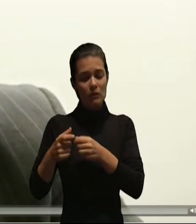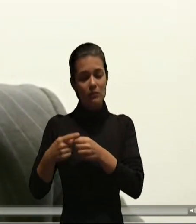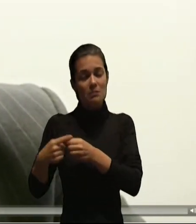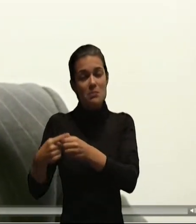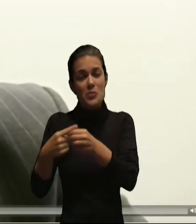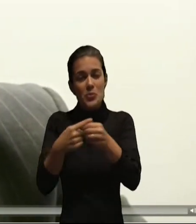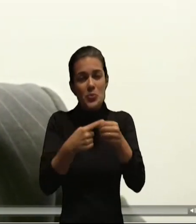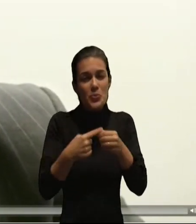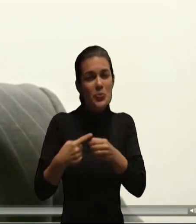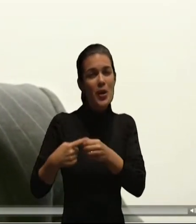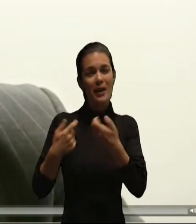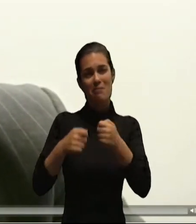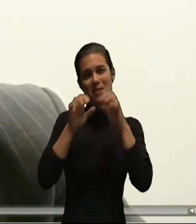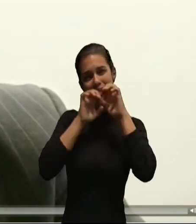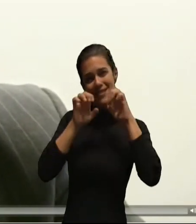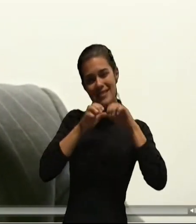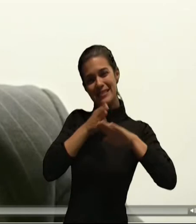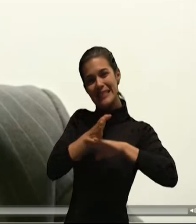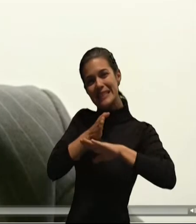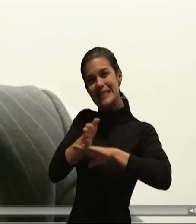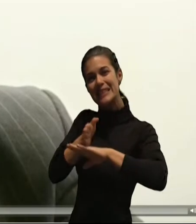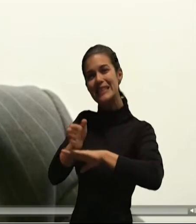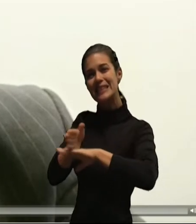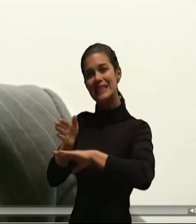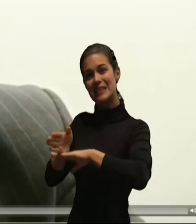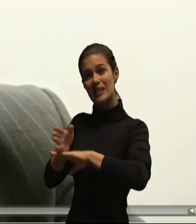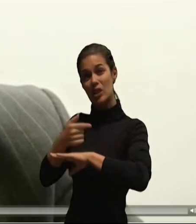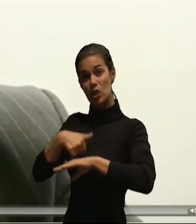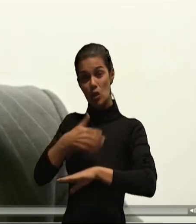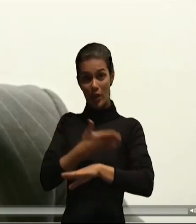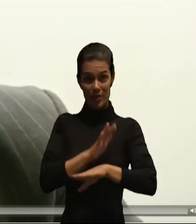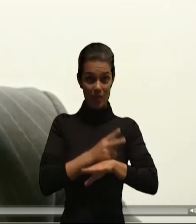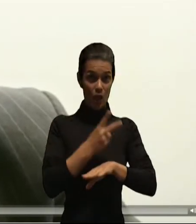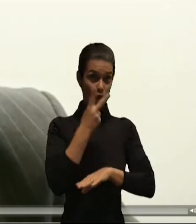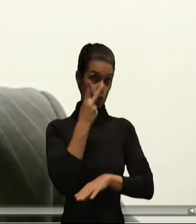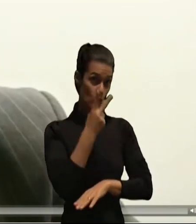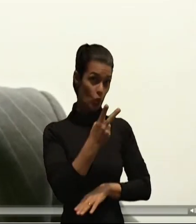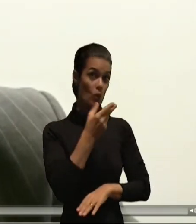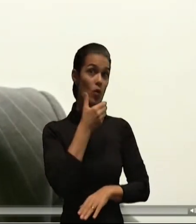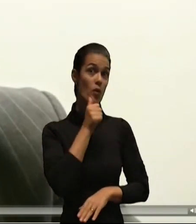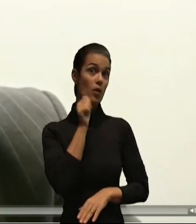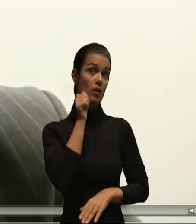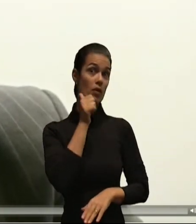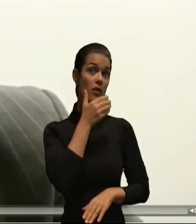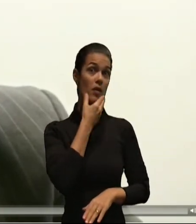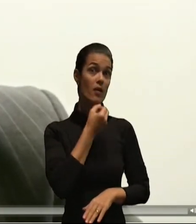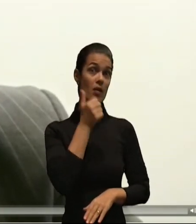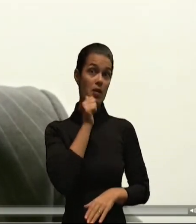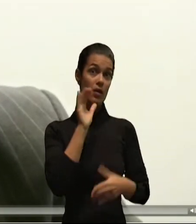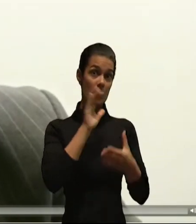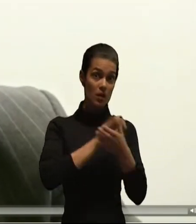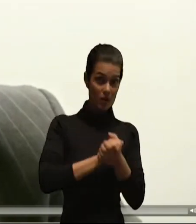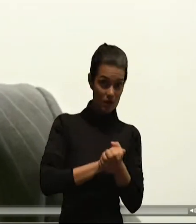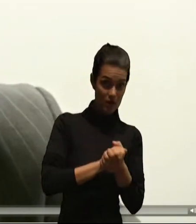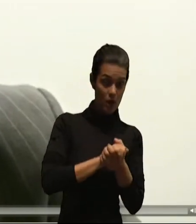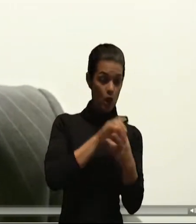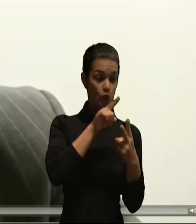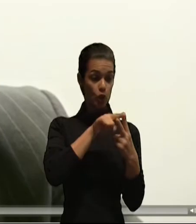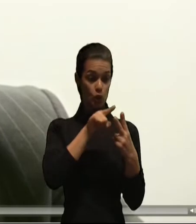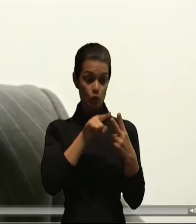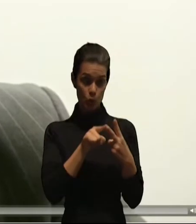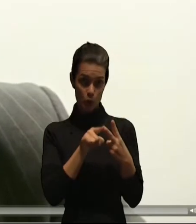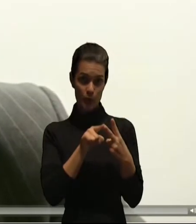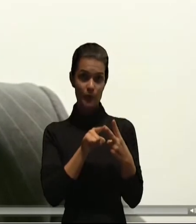novas. Estamos treinando dois novos casais que chegaram a São Luís, é o Esdras e a Ana